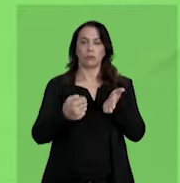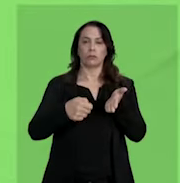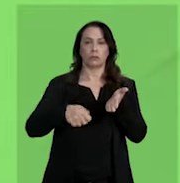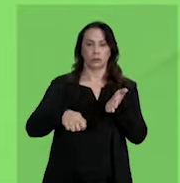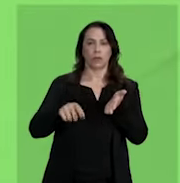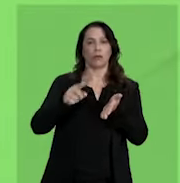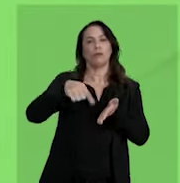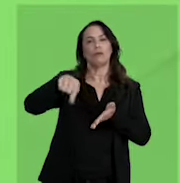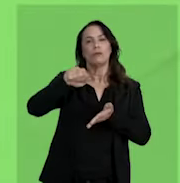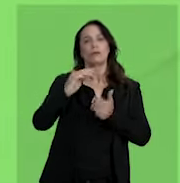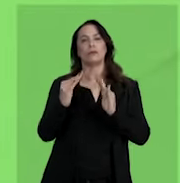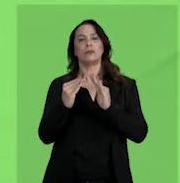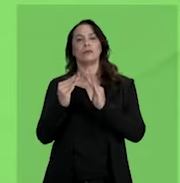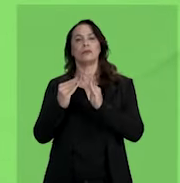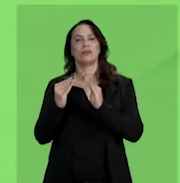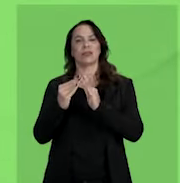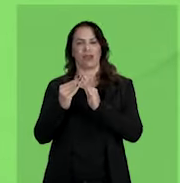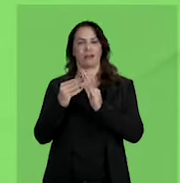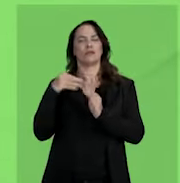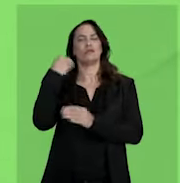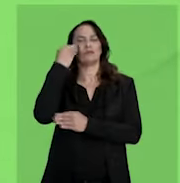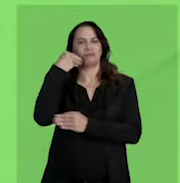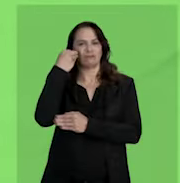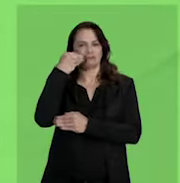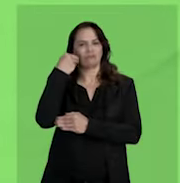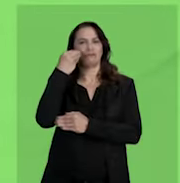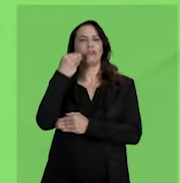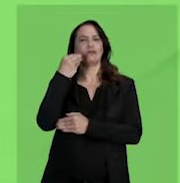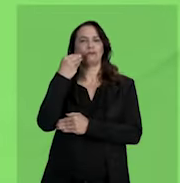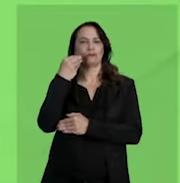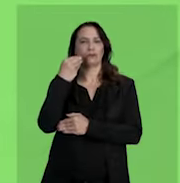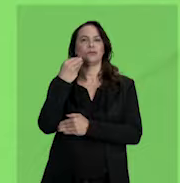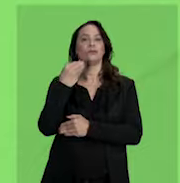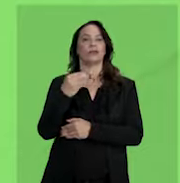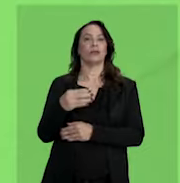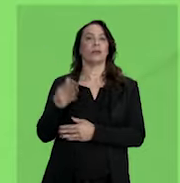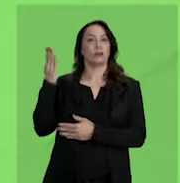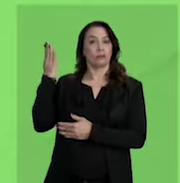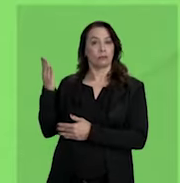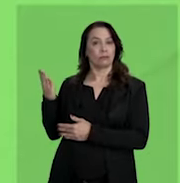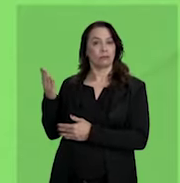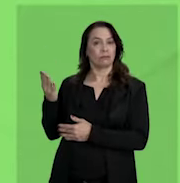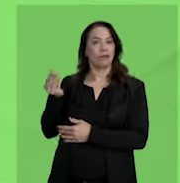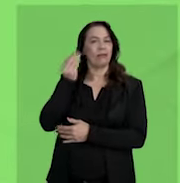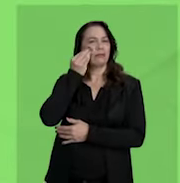esse experimento que nós fizemos aqui agora em casa e testar.